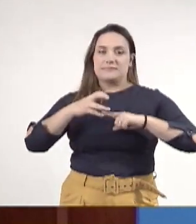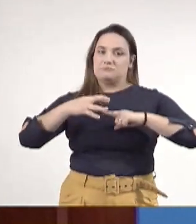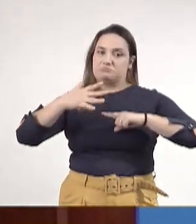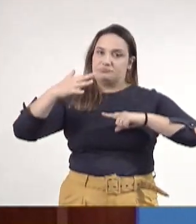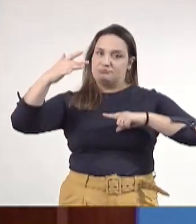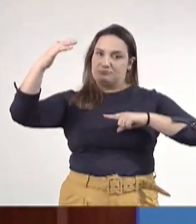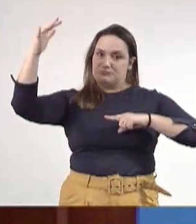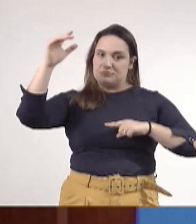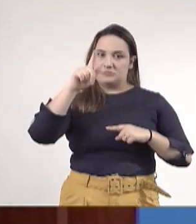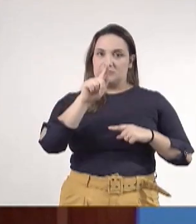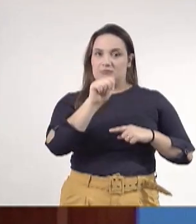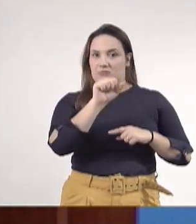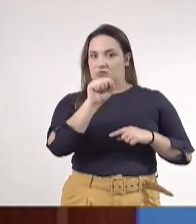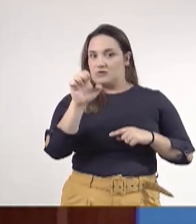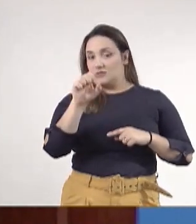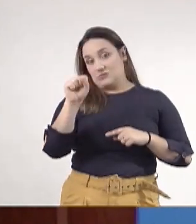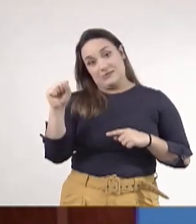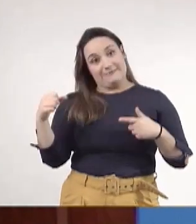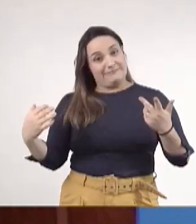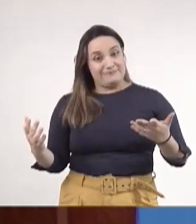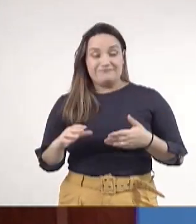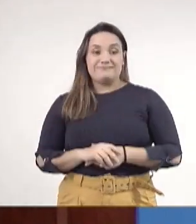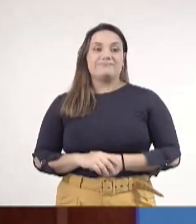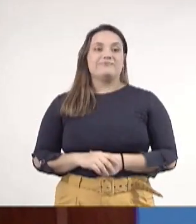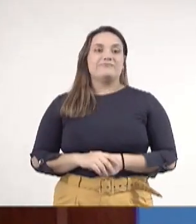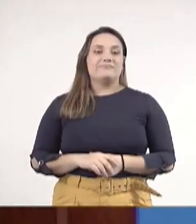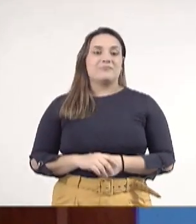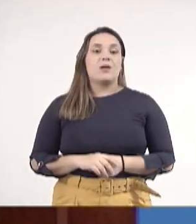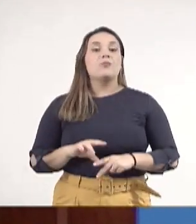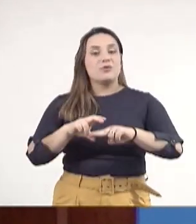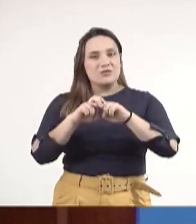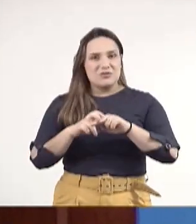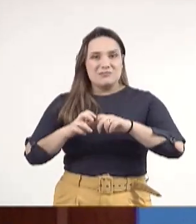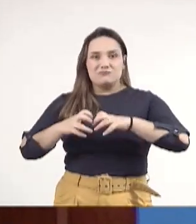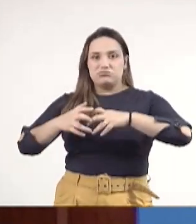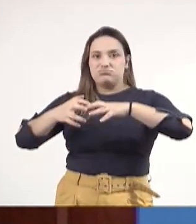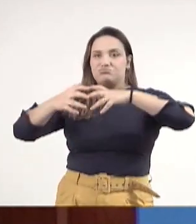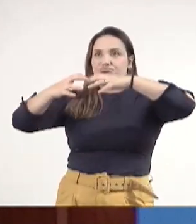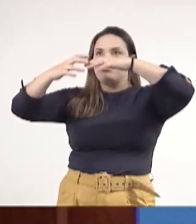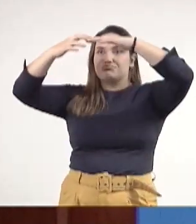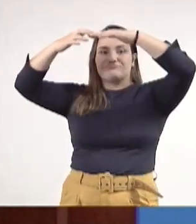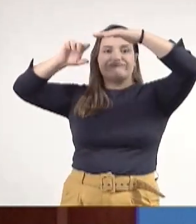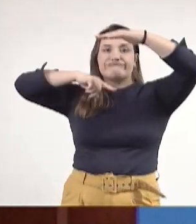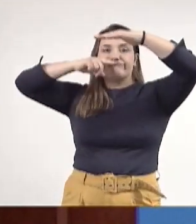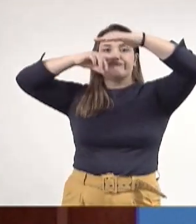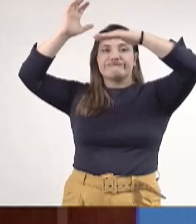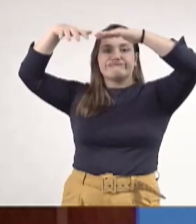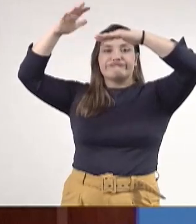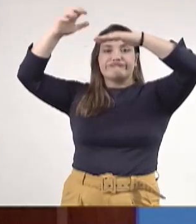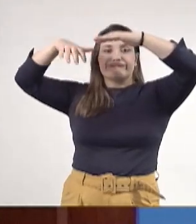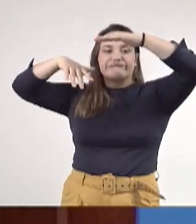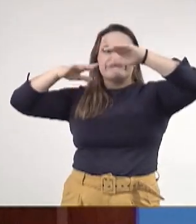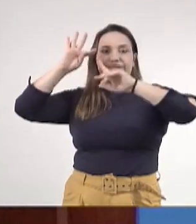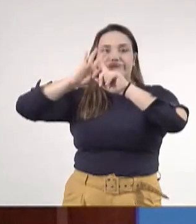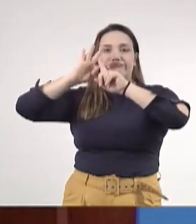poluentes, que reduz o volume de chuvas, que aumenta o clima em todo